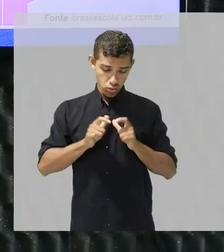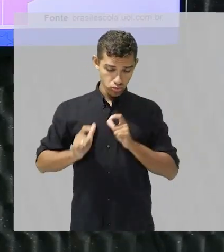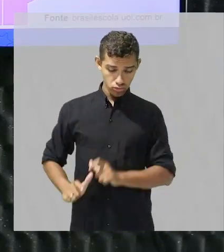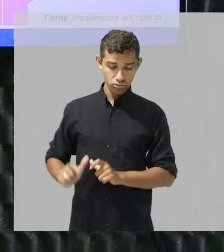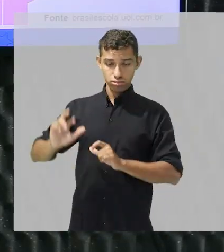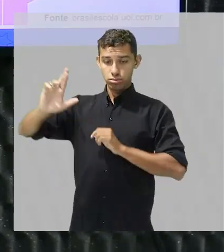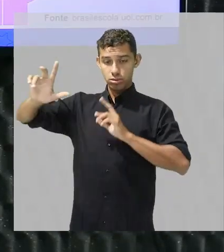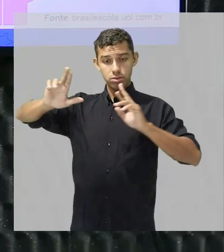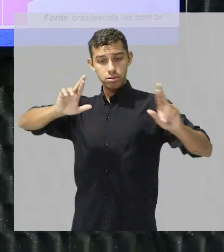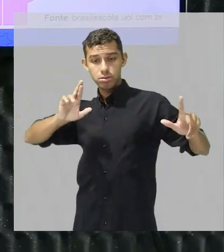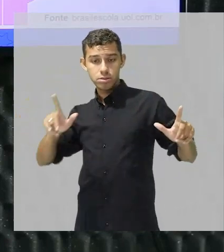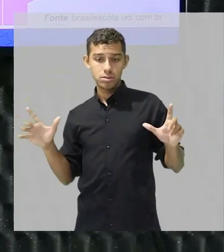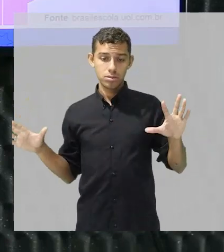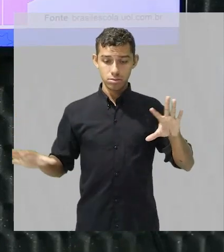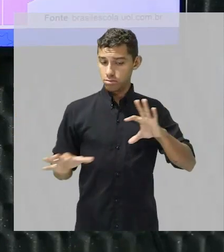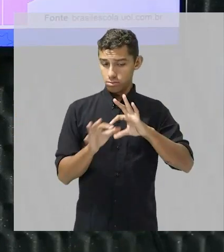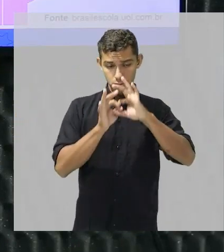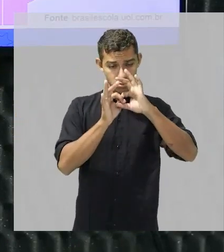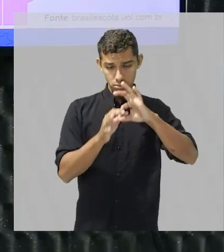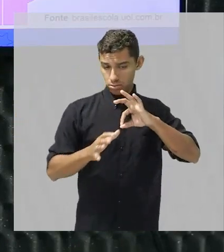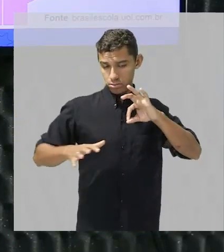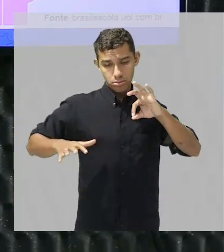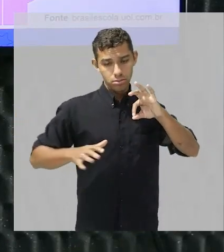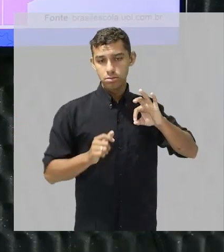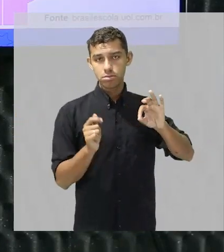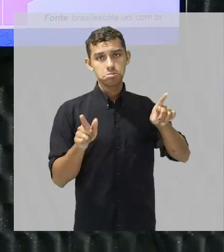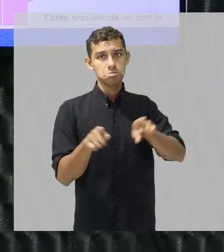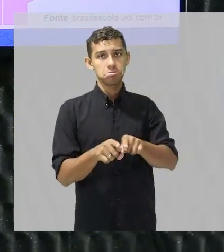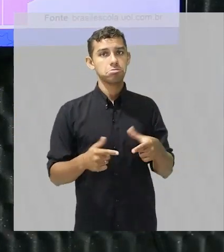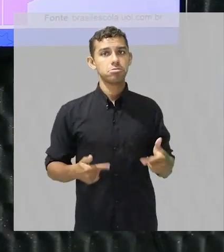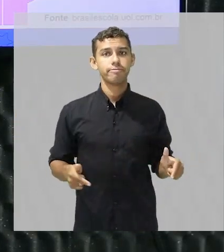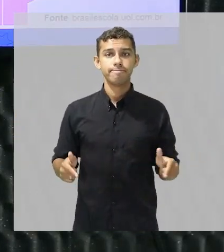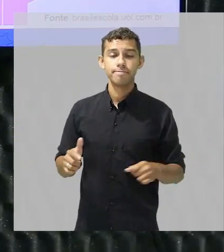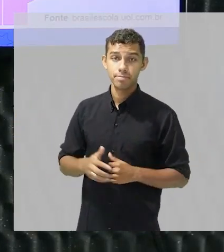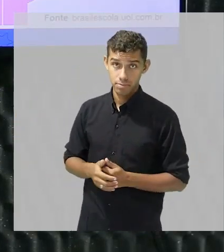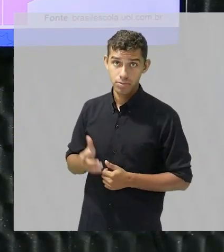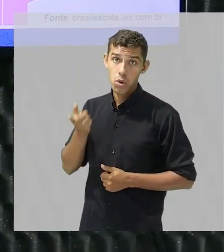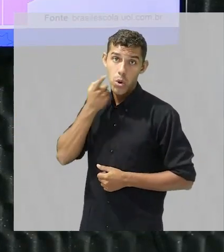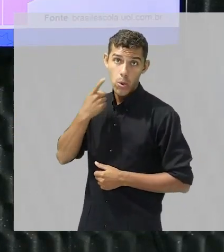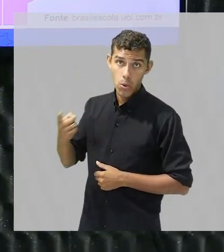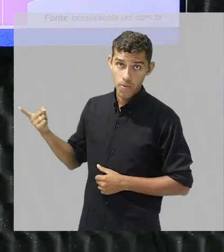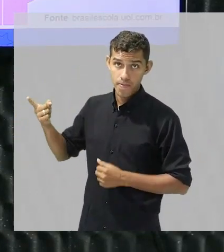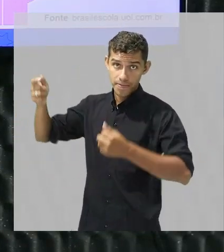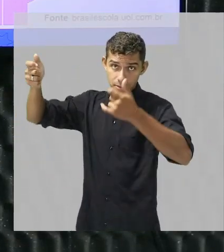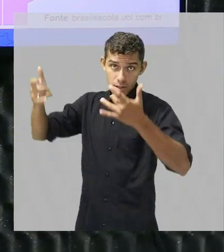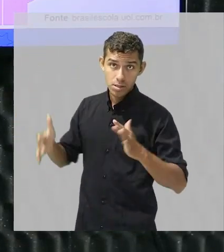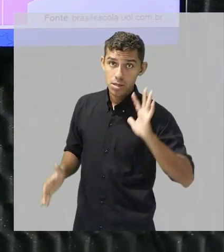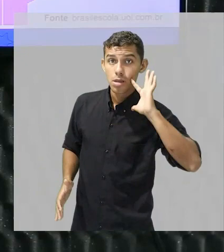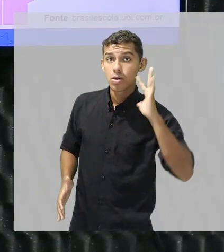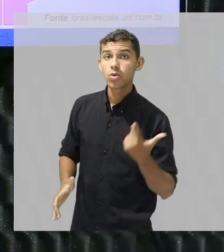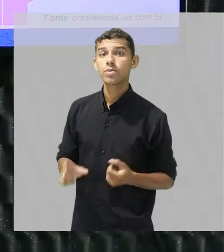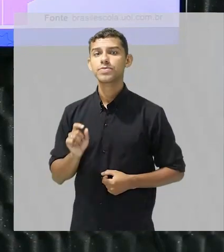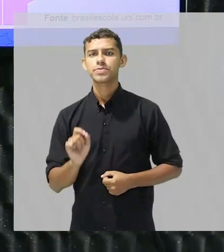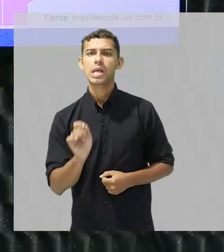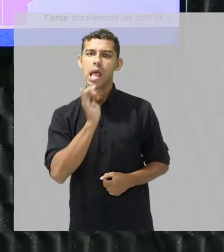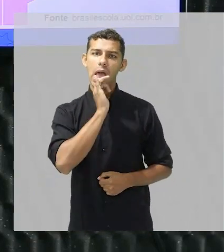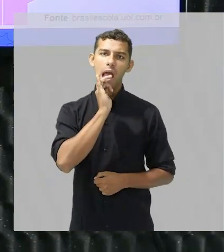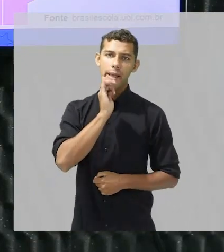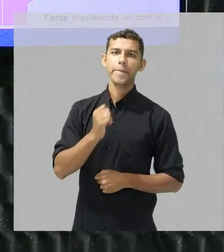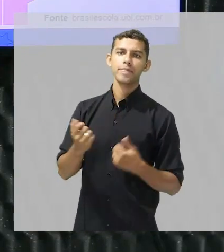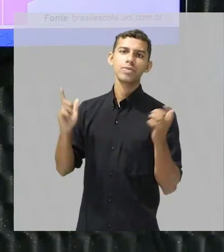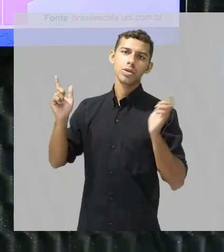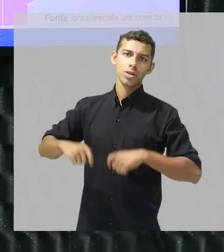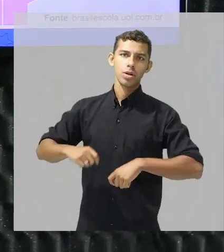não tem assim uma interligação tão clara entre elas. A única interligação que ocorre é a corrente sanguínea